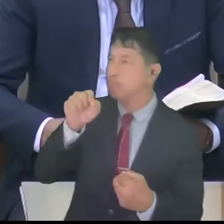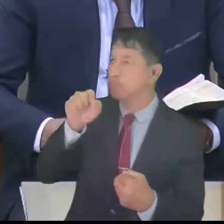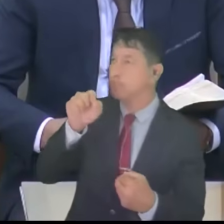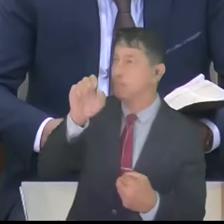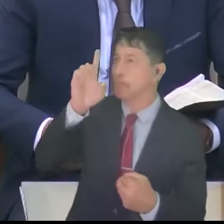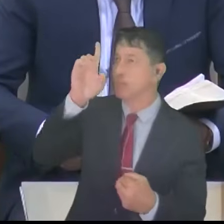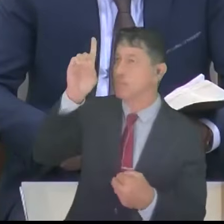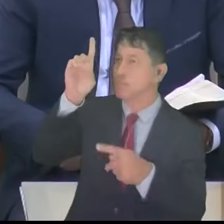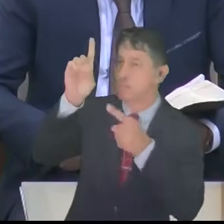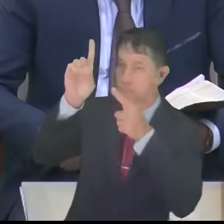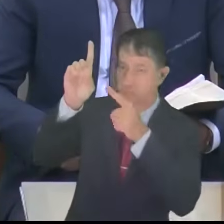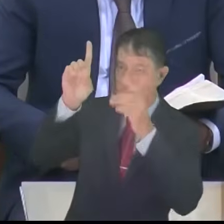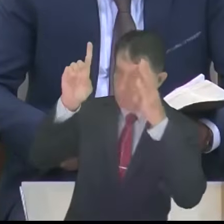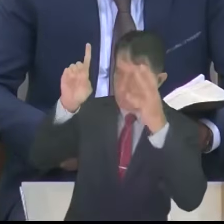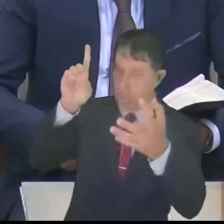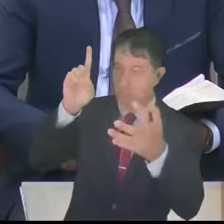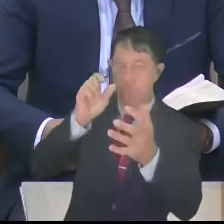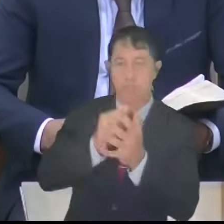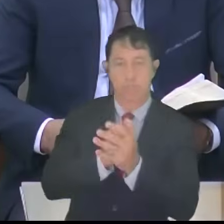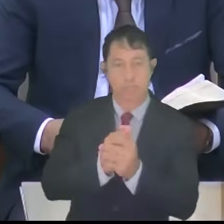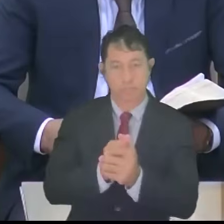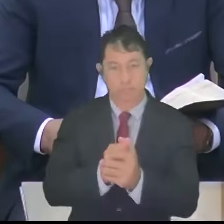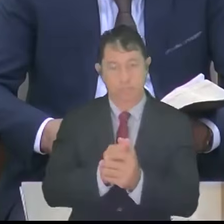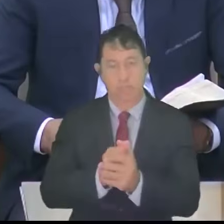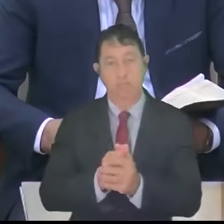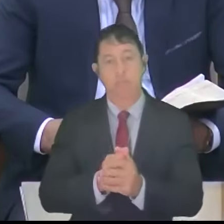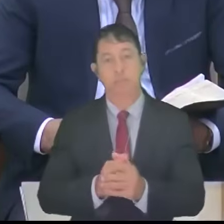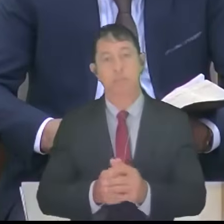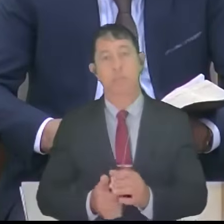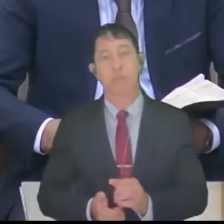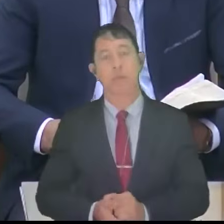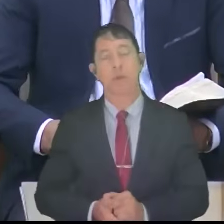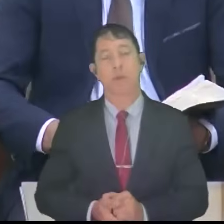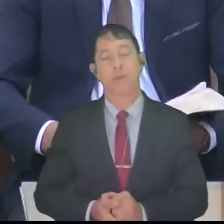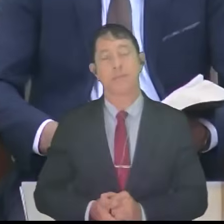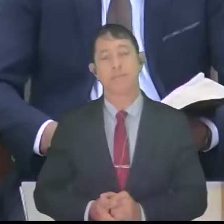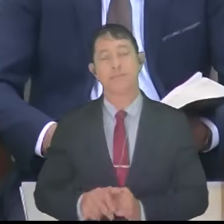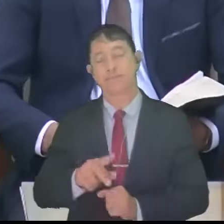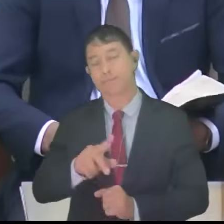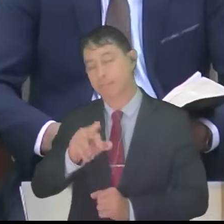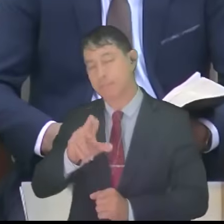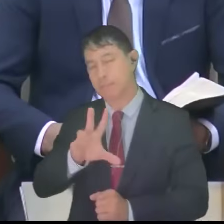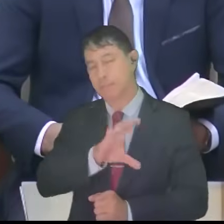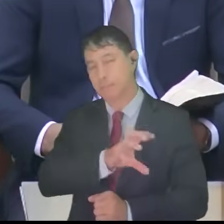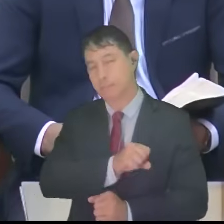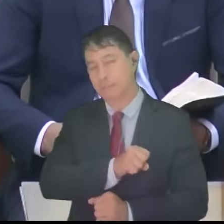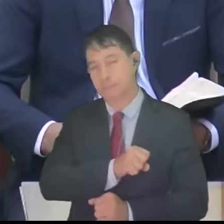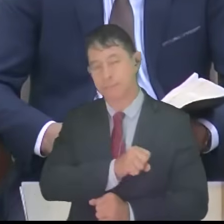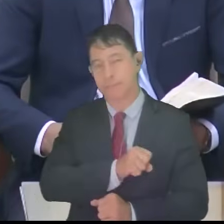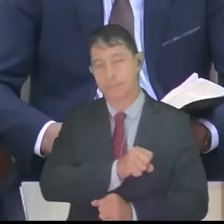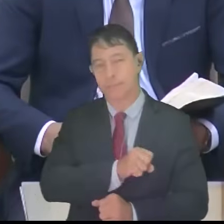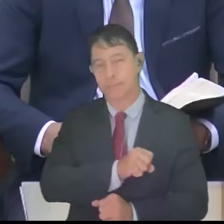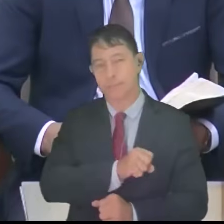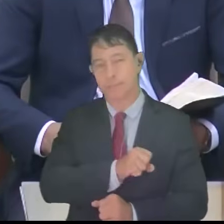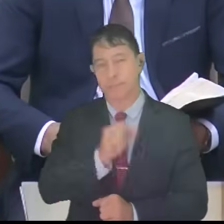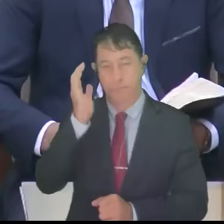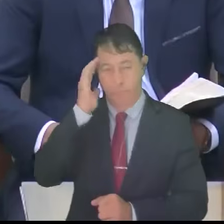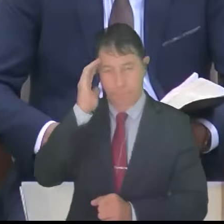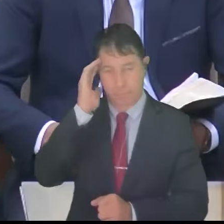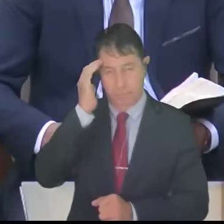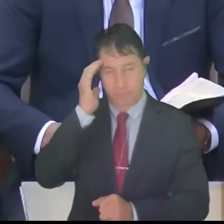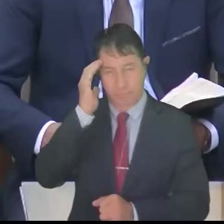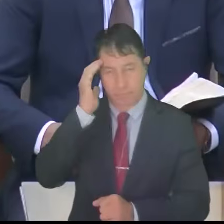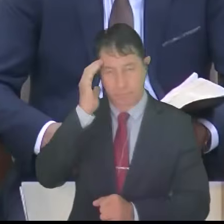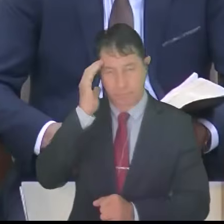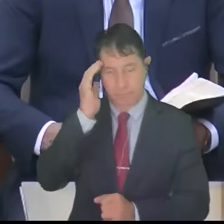aprouve. Amém. Meus irmãos amados, para nós entendermos